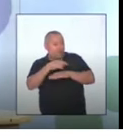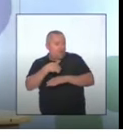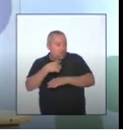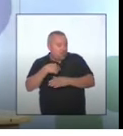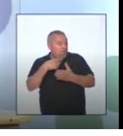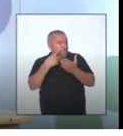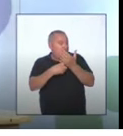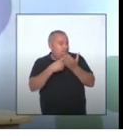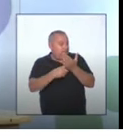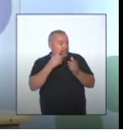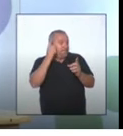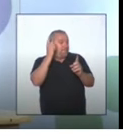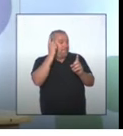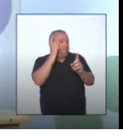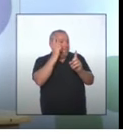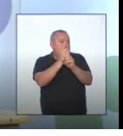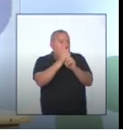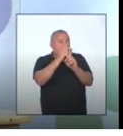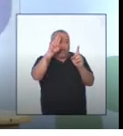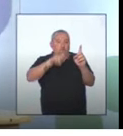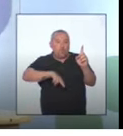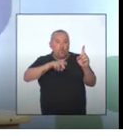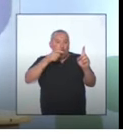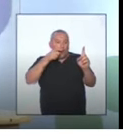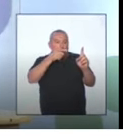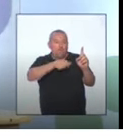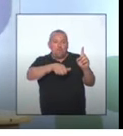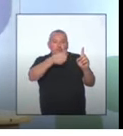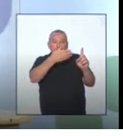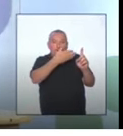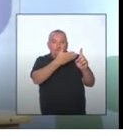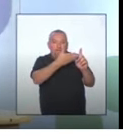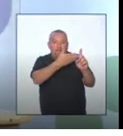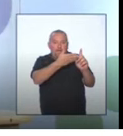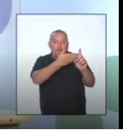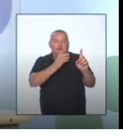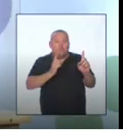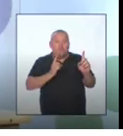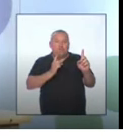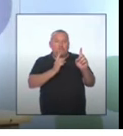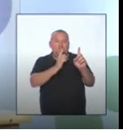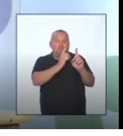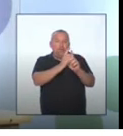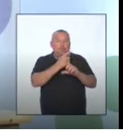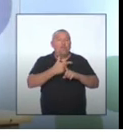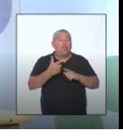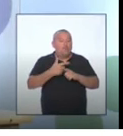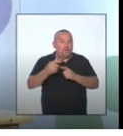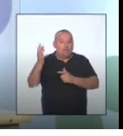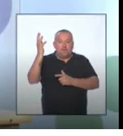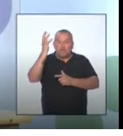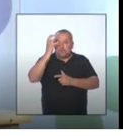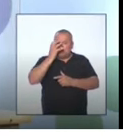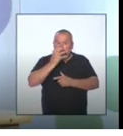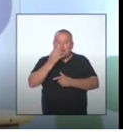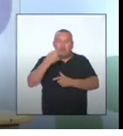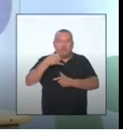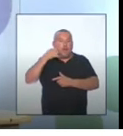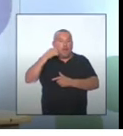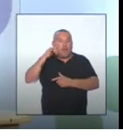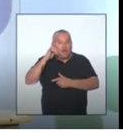marcaram o encontro com pessoas que não conheciam. Esse é um assunto grave, sério, que deve ser evitado,